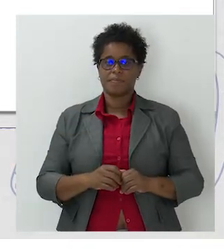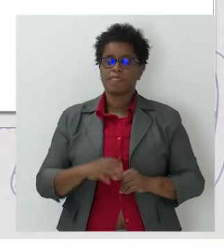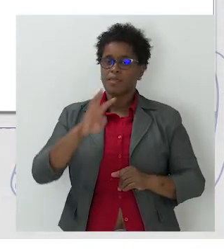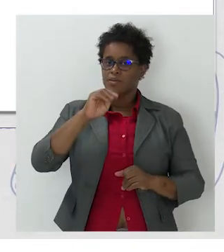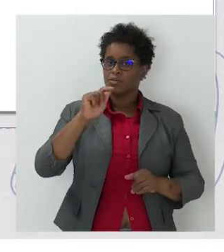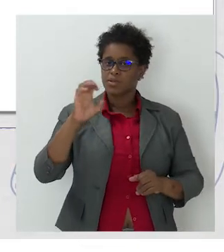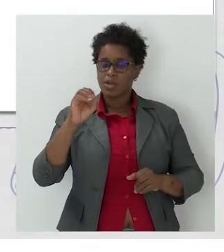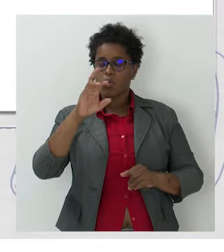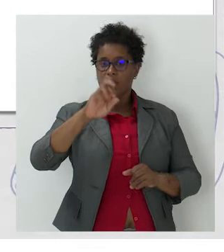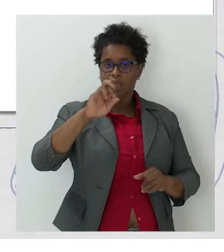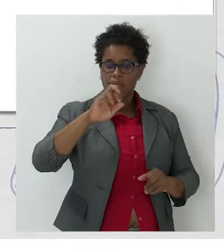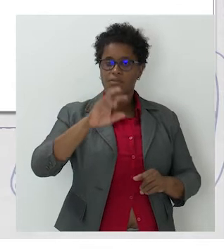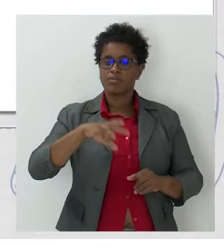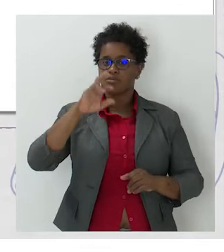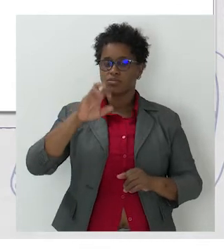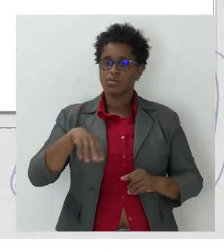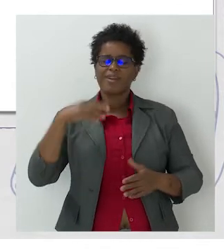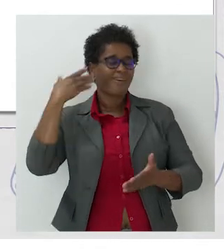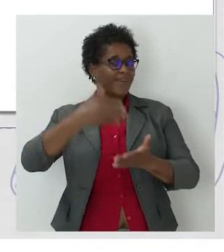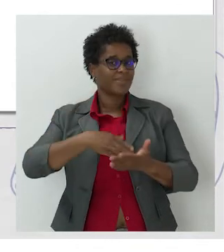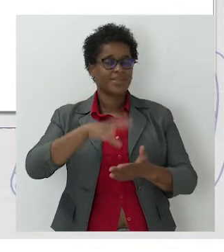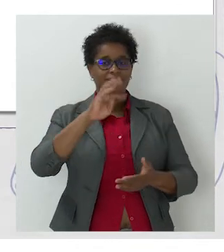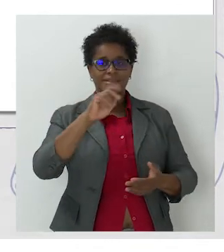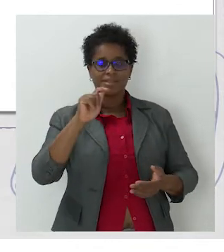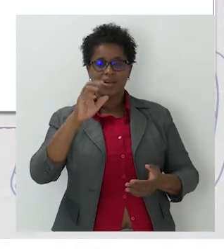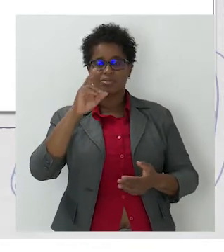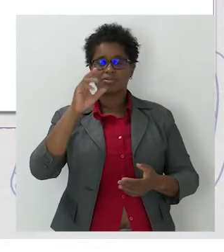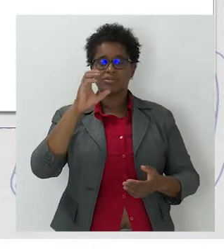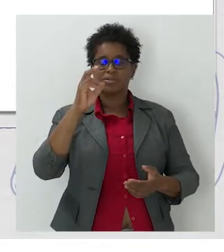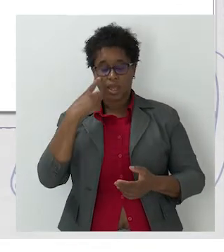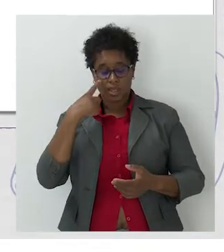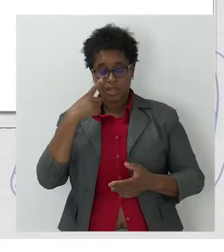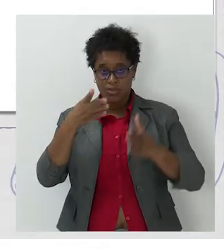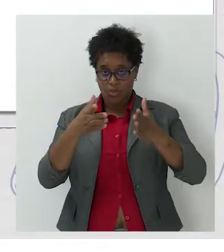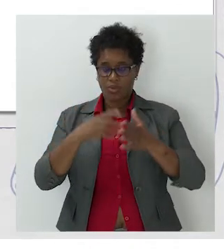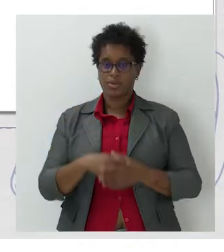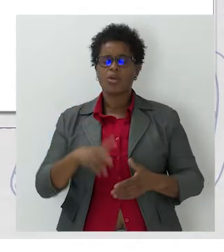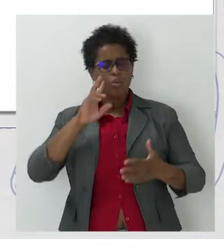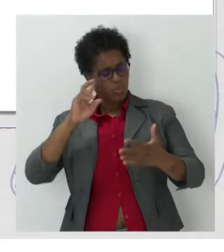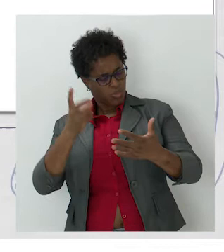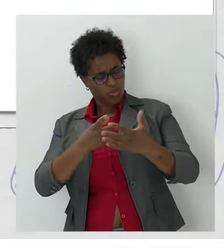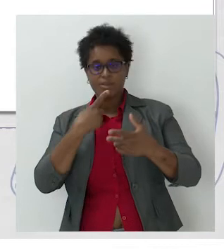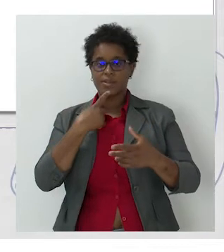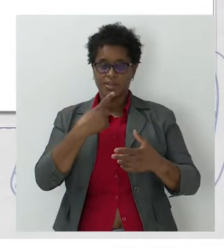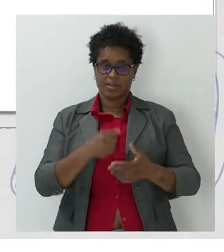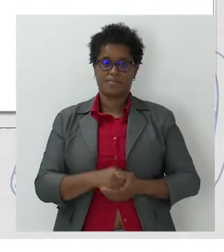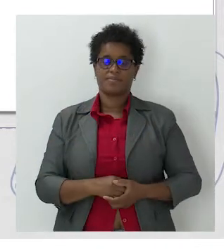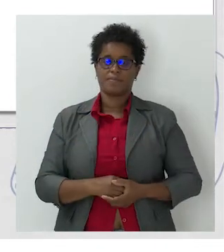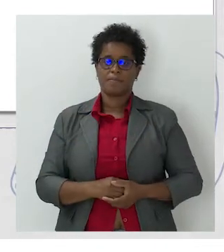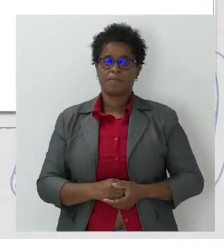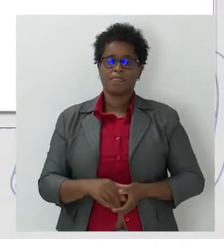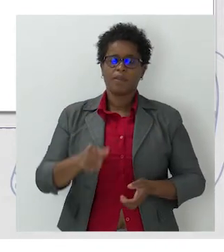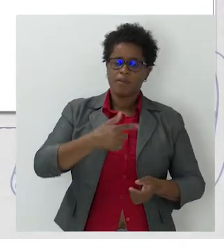Do século VIII até século V. Atenção! Procure entender, vamos.